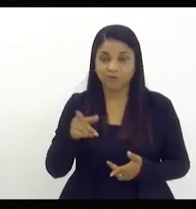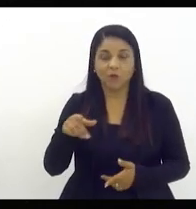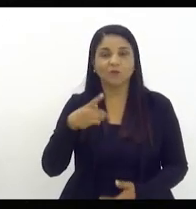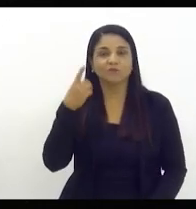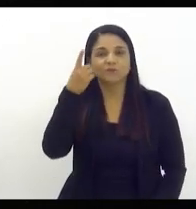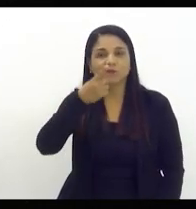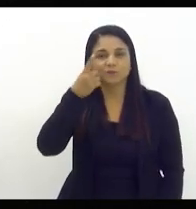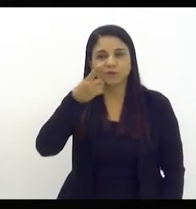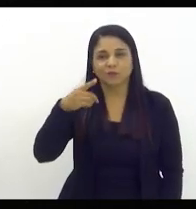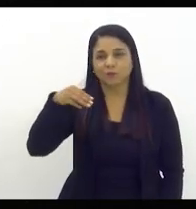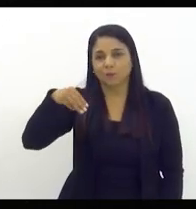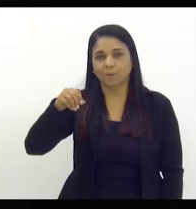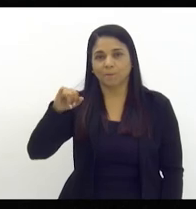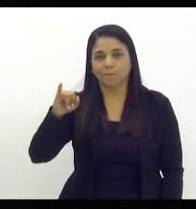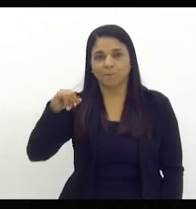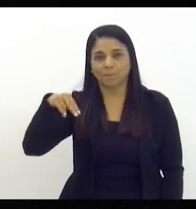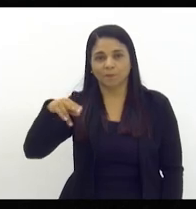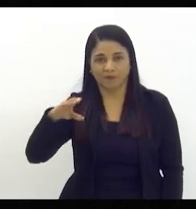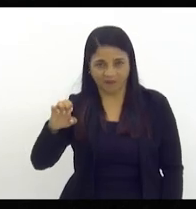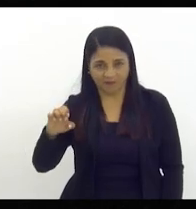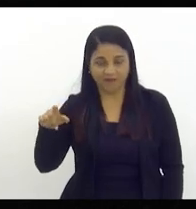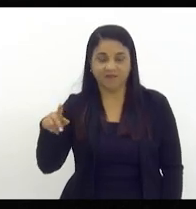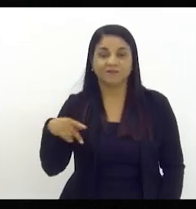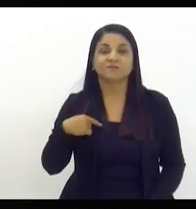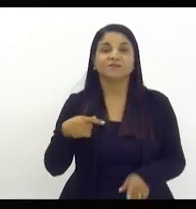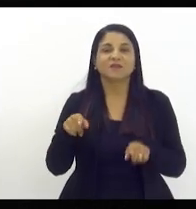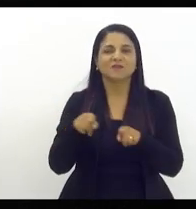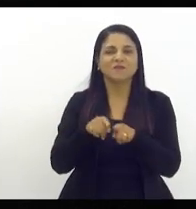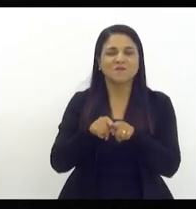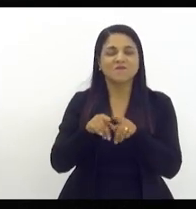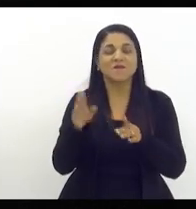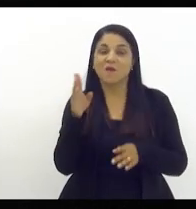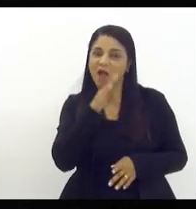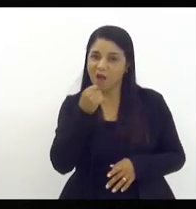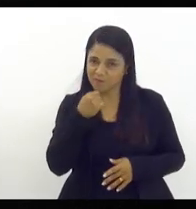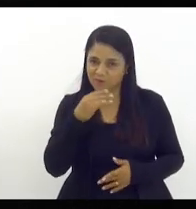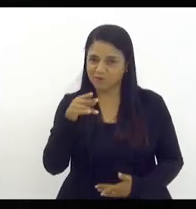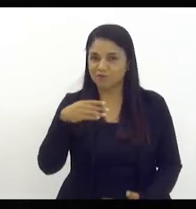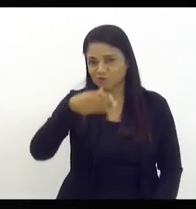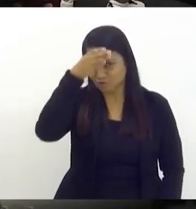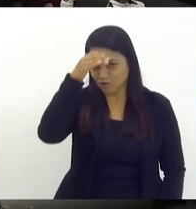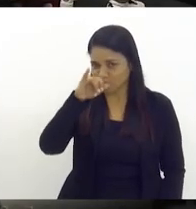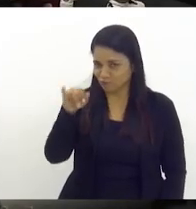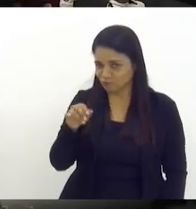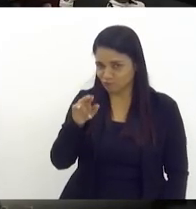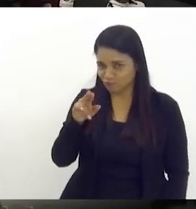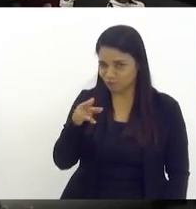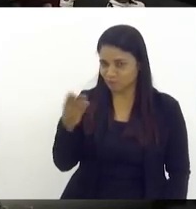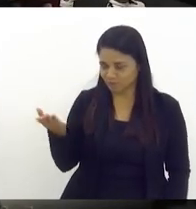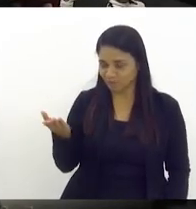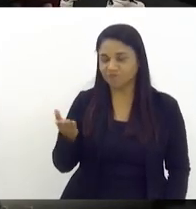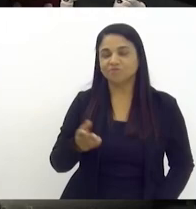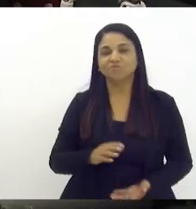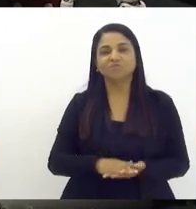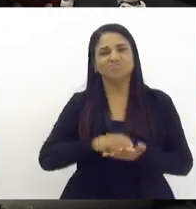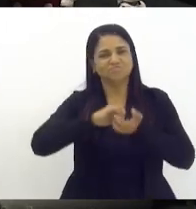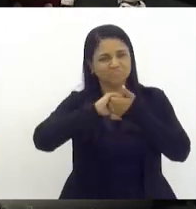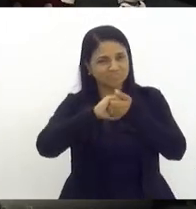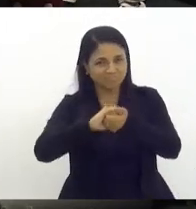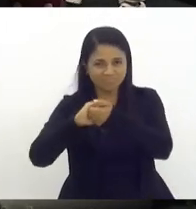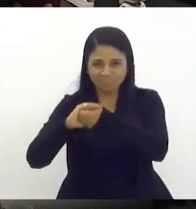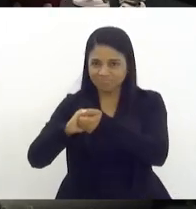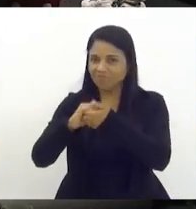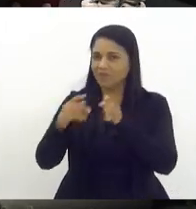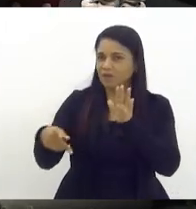Breve. Camarada Tia Ju, marisqueira. Olha, eu queria cumprimentá-la pelo